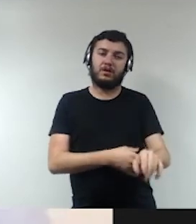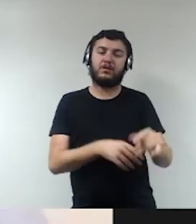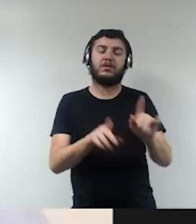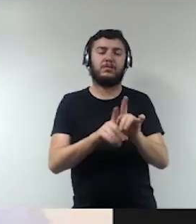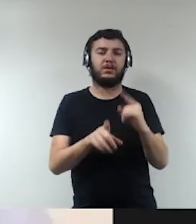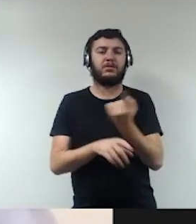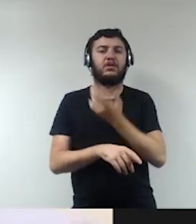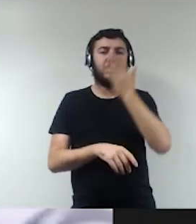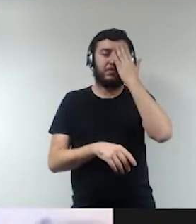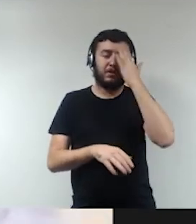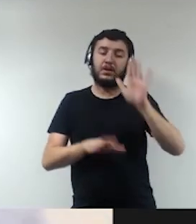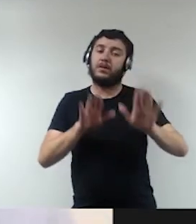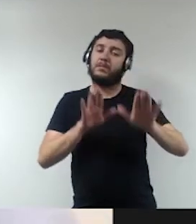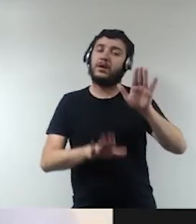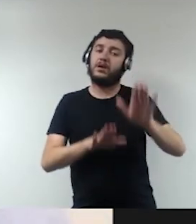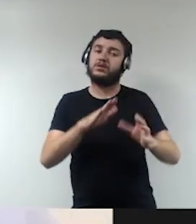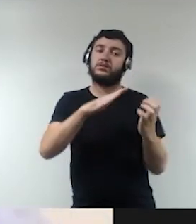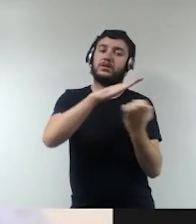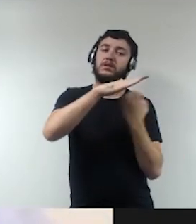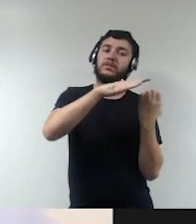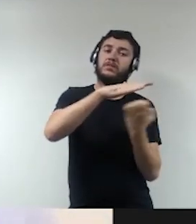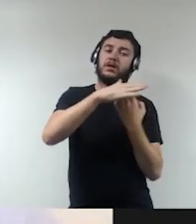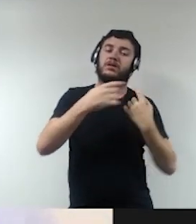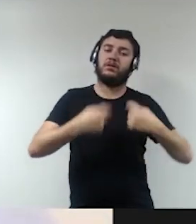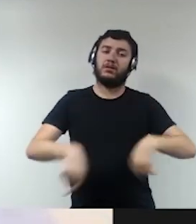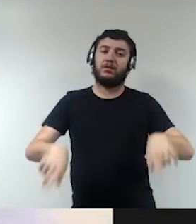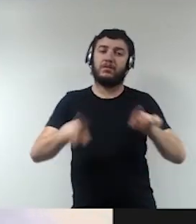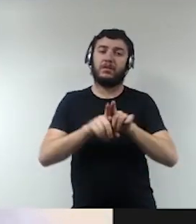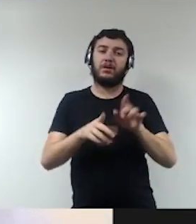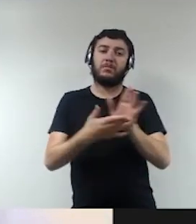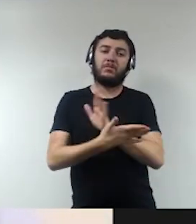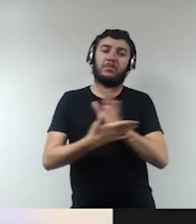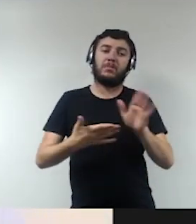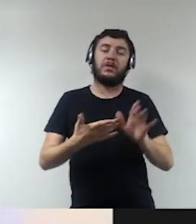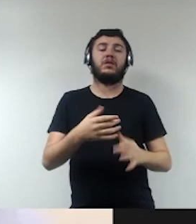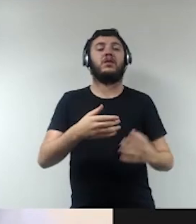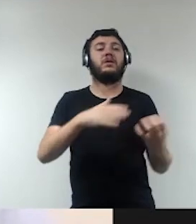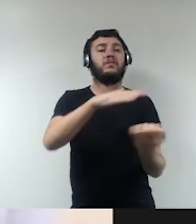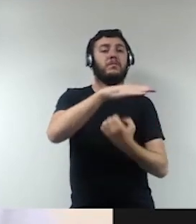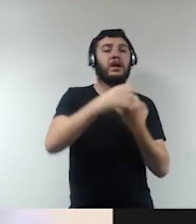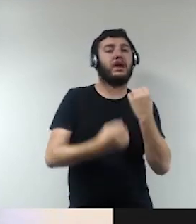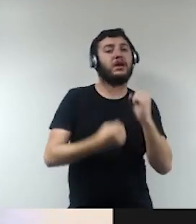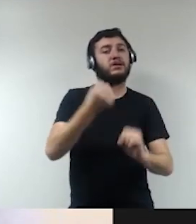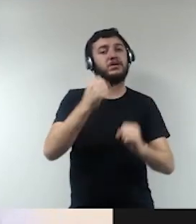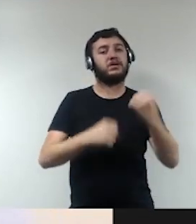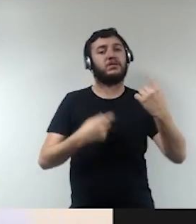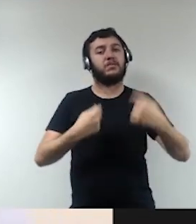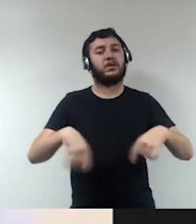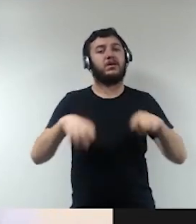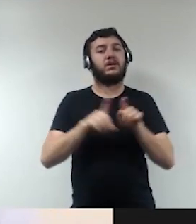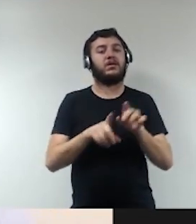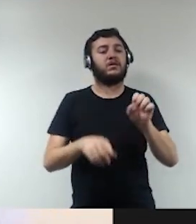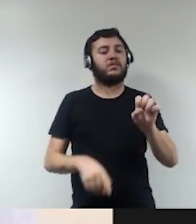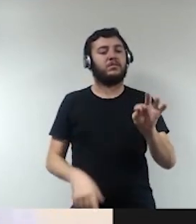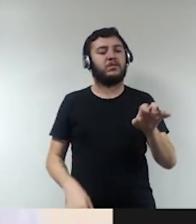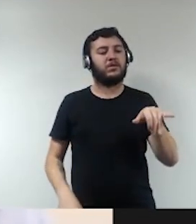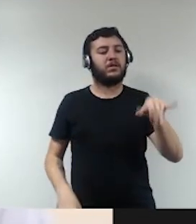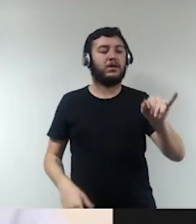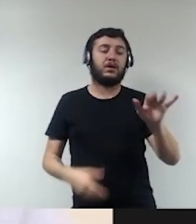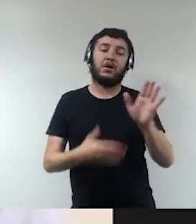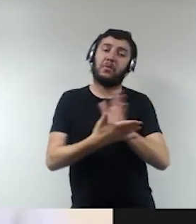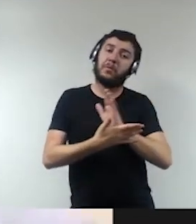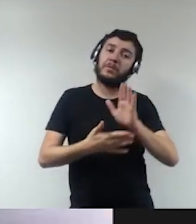necessidade casuística da empresa, né? Existem empresas que precisam do STEI imediatamente, outras que talvez com uma mediação resolvam, com uma